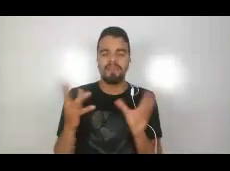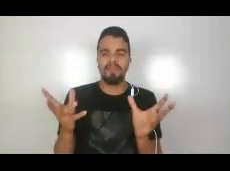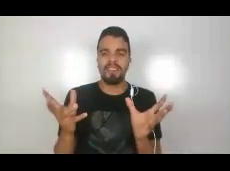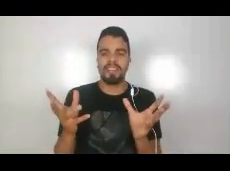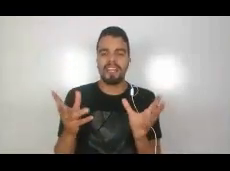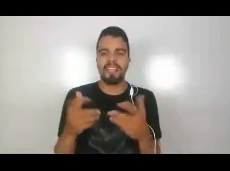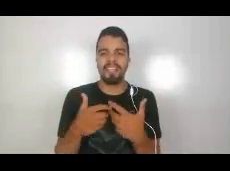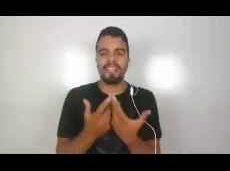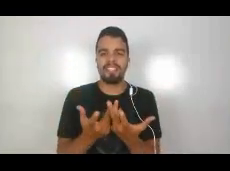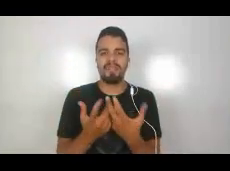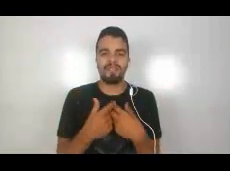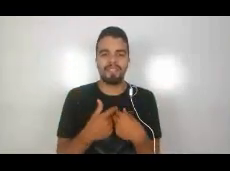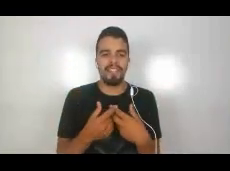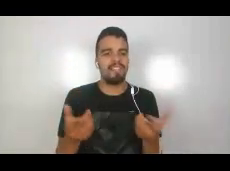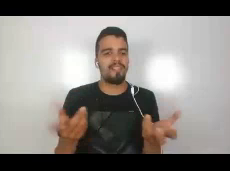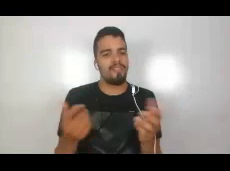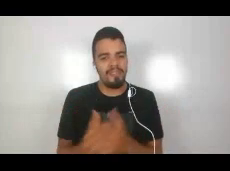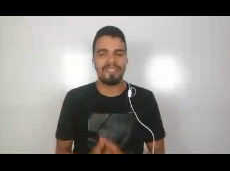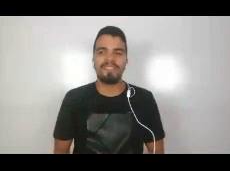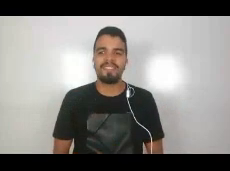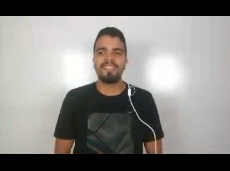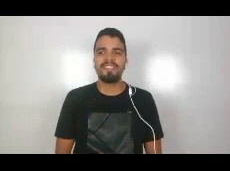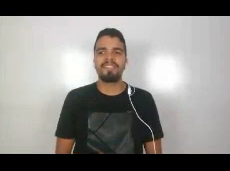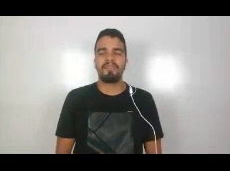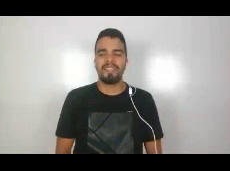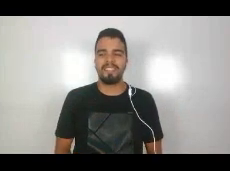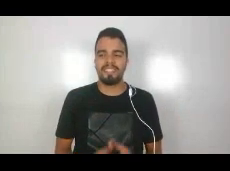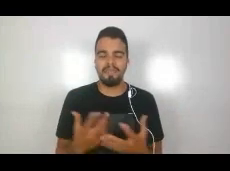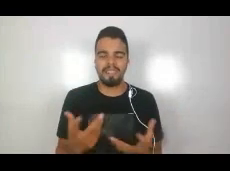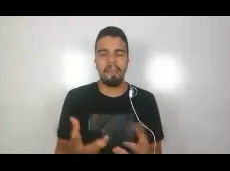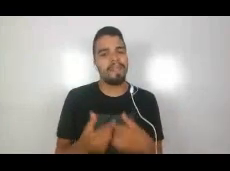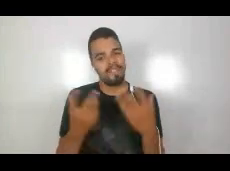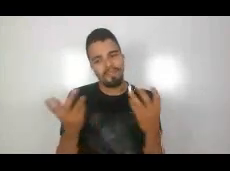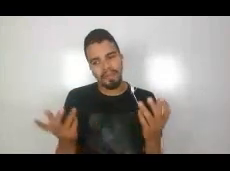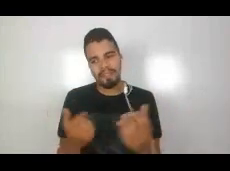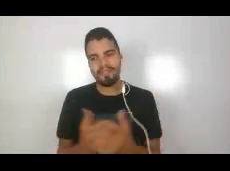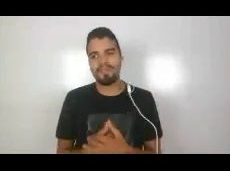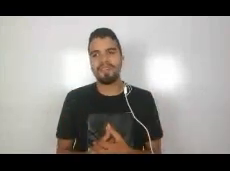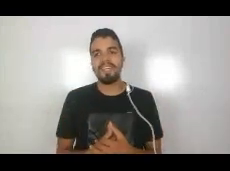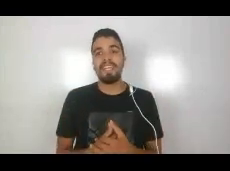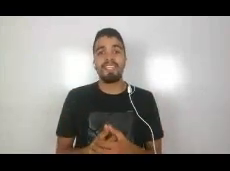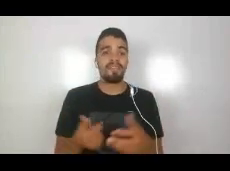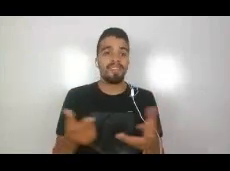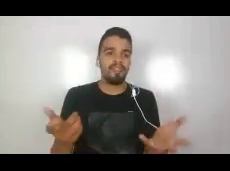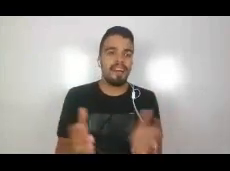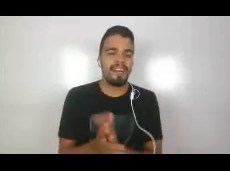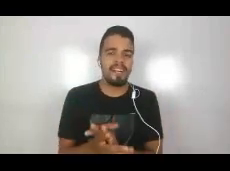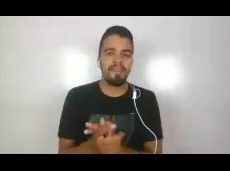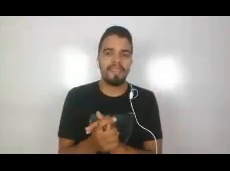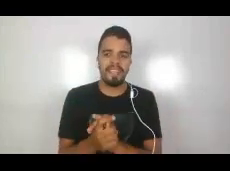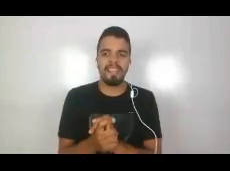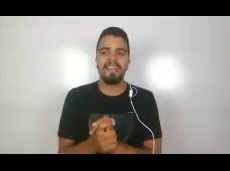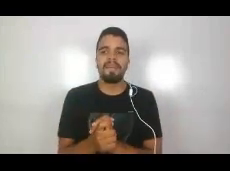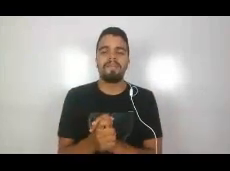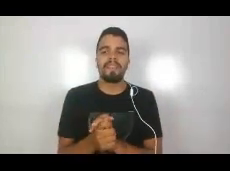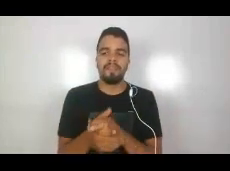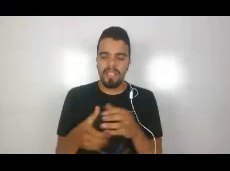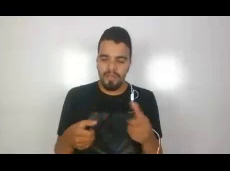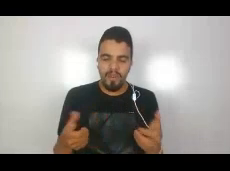a pessoa cadeirante não consegue se locomover sozinha, precisa sempre depender de outra pessoa, não tem uma rampa,